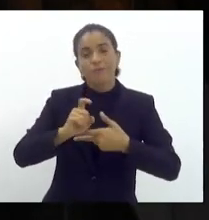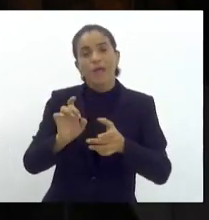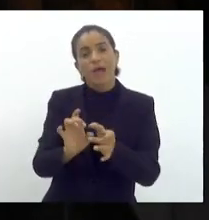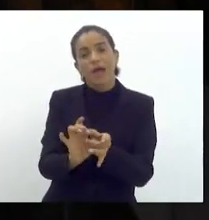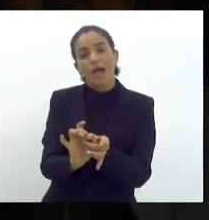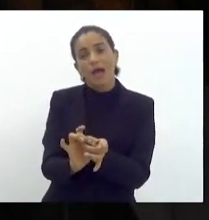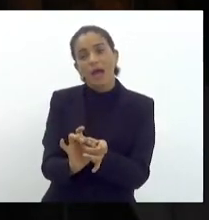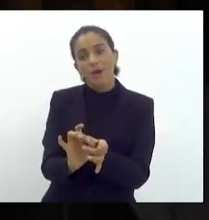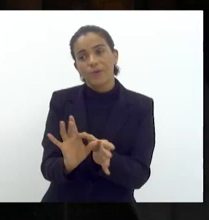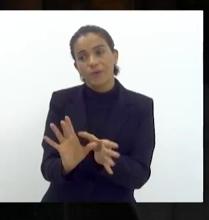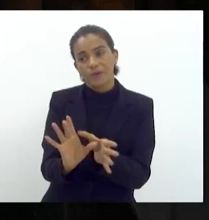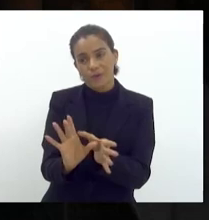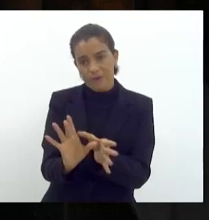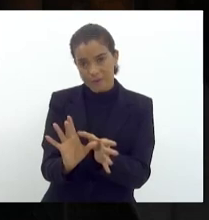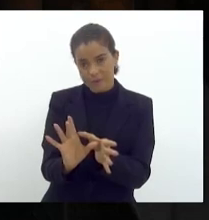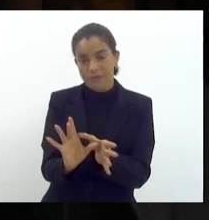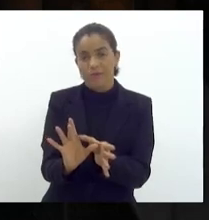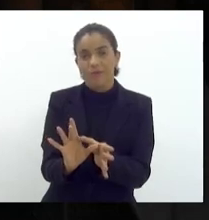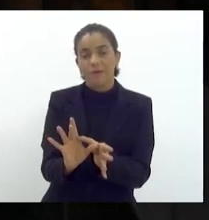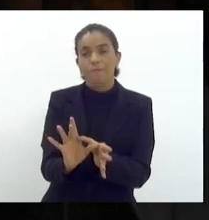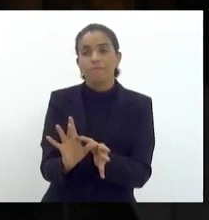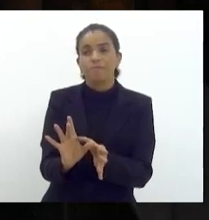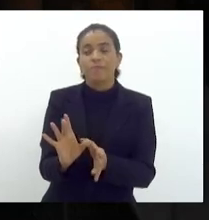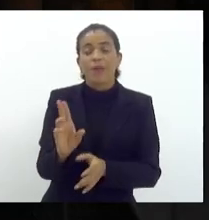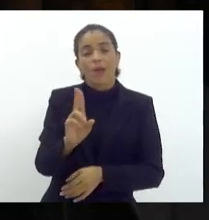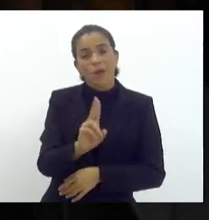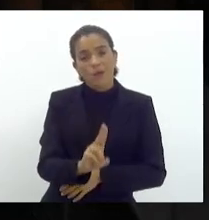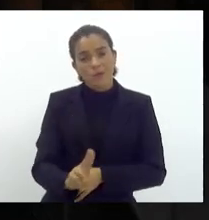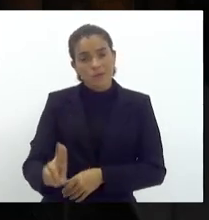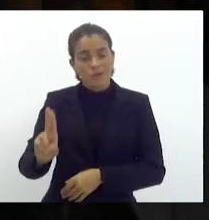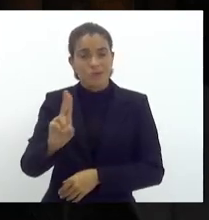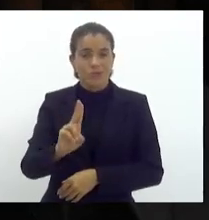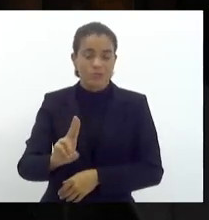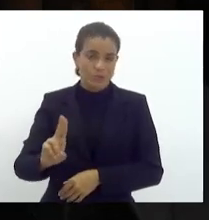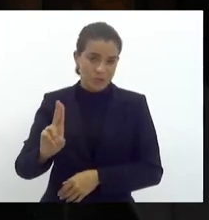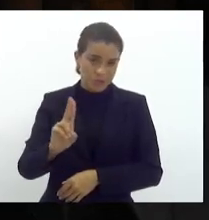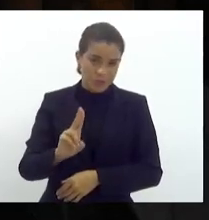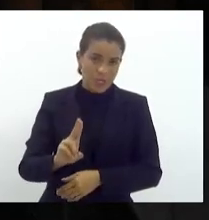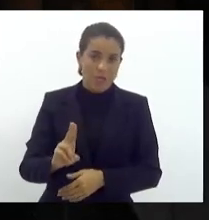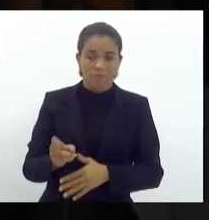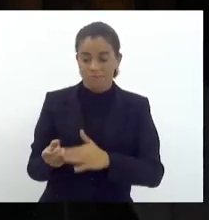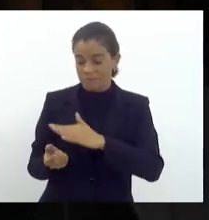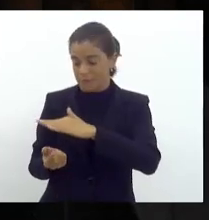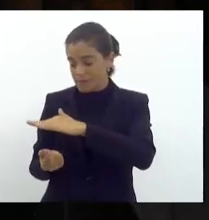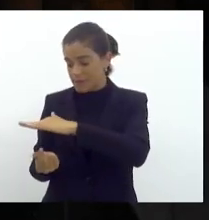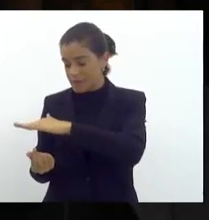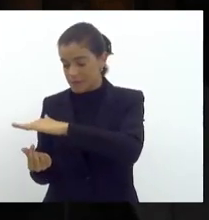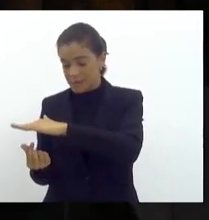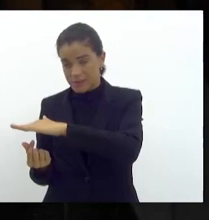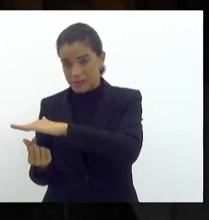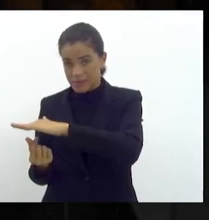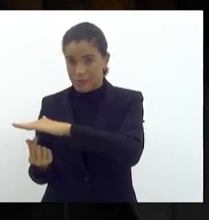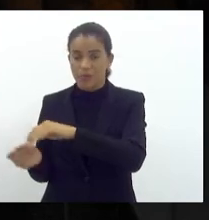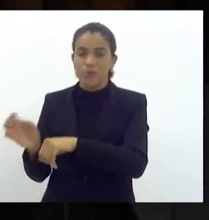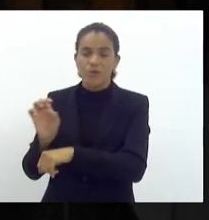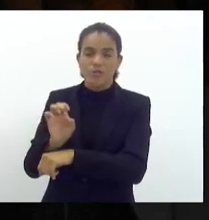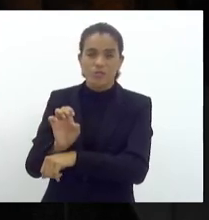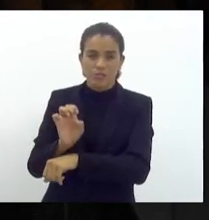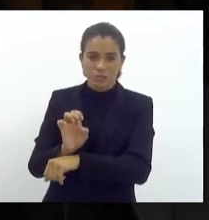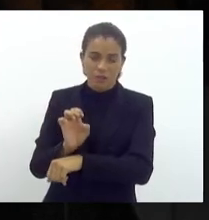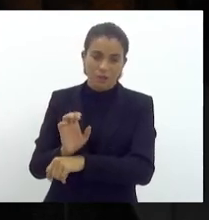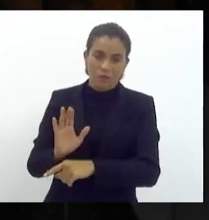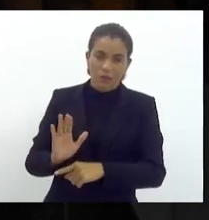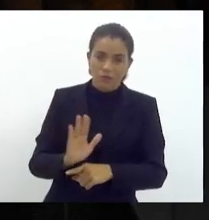autorizado ao tilar a utilizar recursos oriundos do fundo Estadual de combate